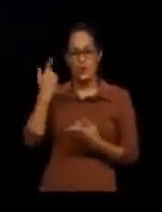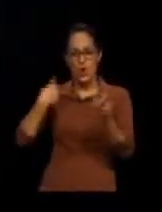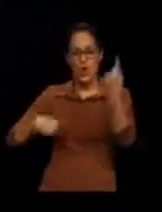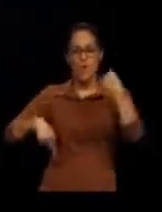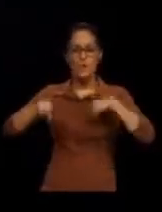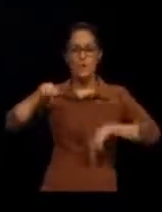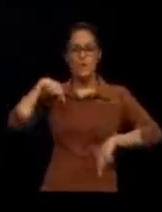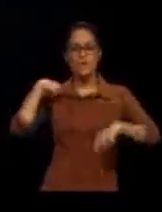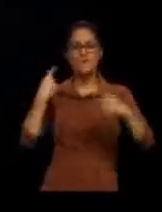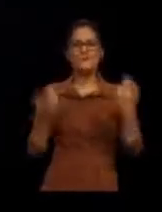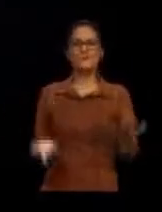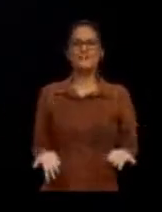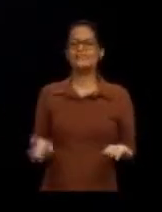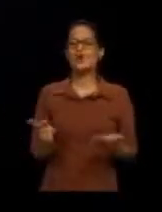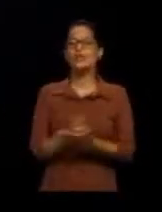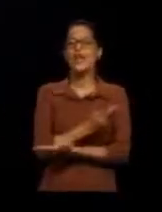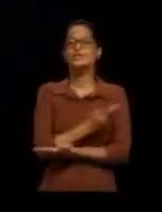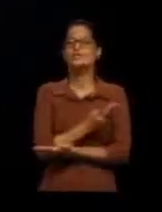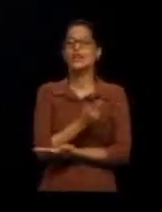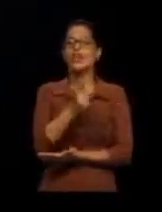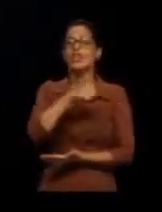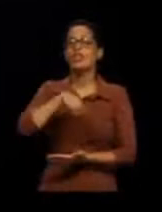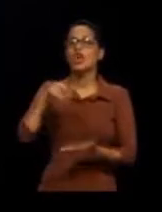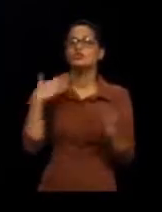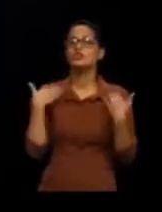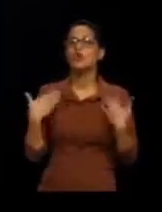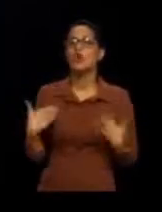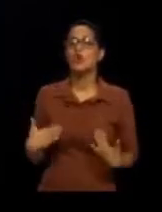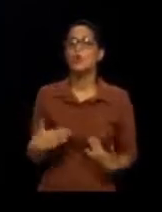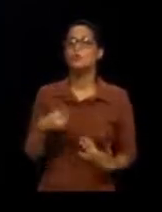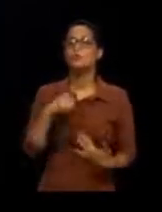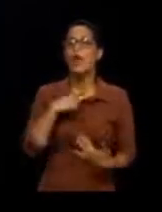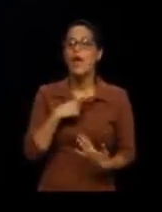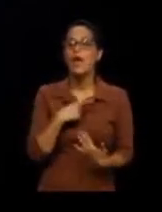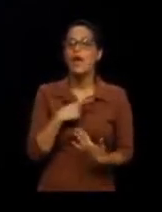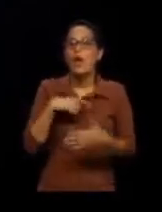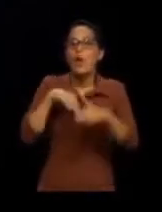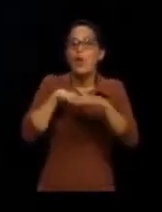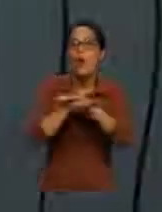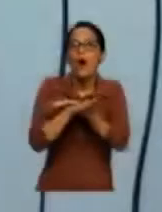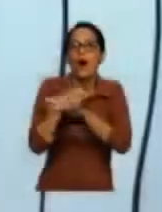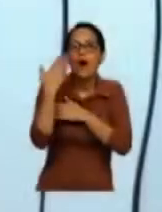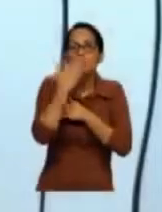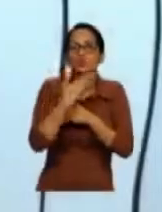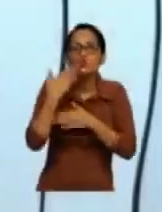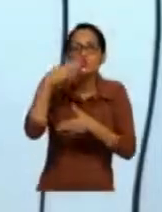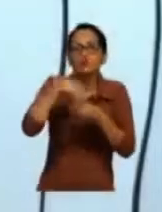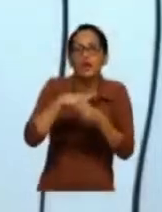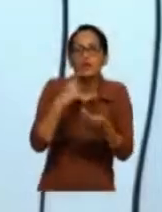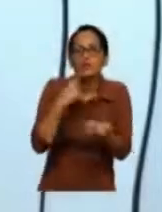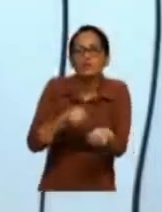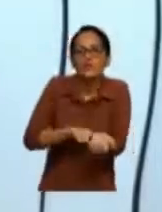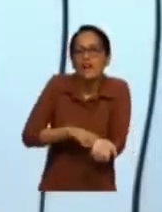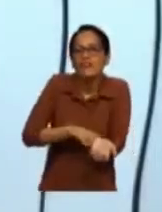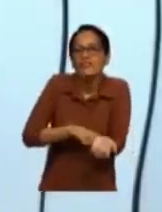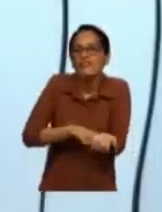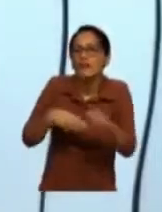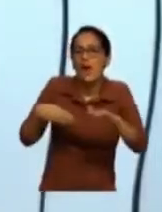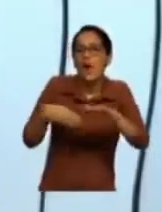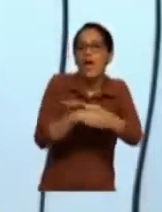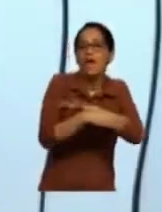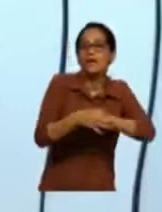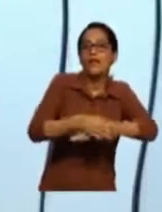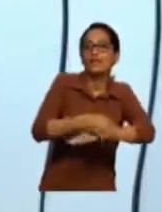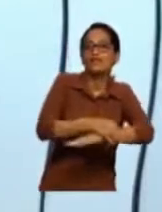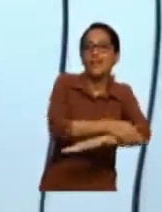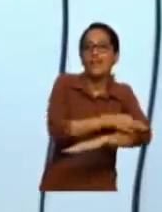vai acontecer? Nosso corpo vai ficar cheio de glicose na corrente sanguínea. A glicose não vai entrar para dentro da célula. Se a